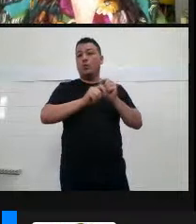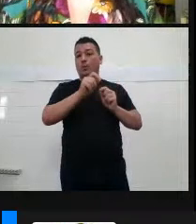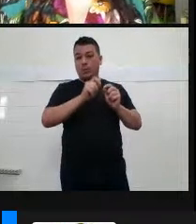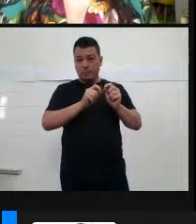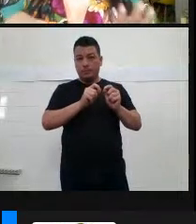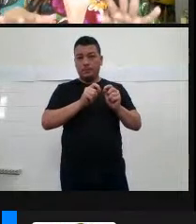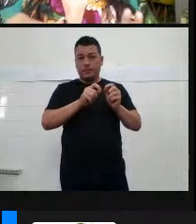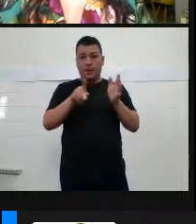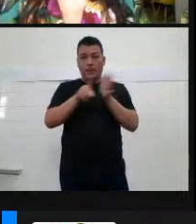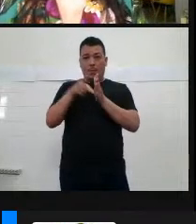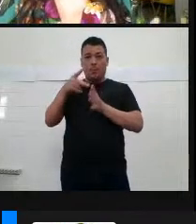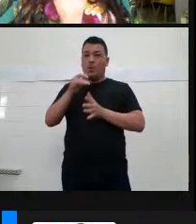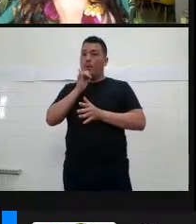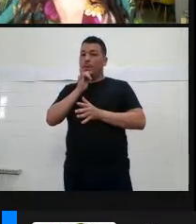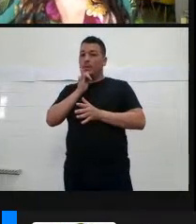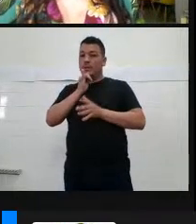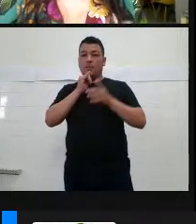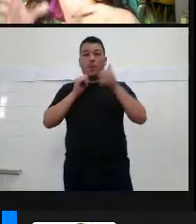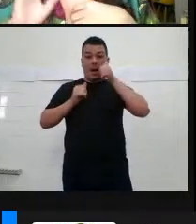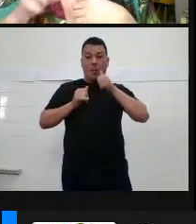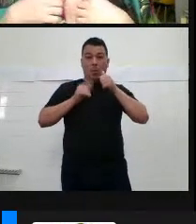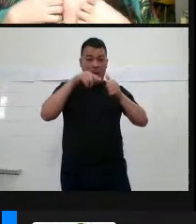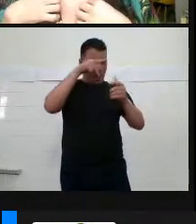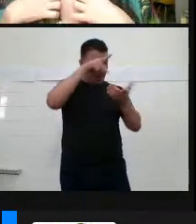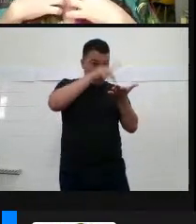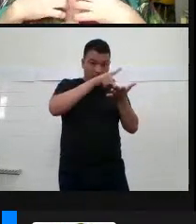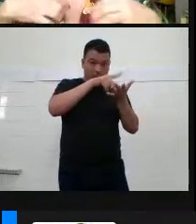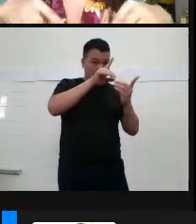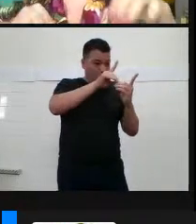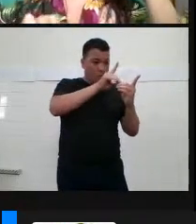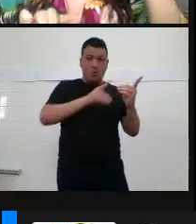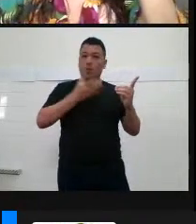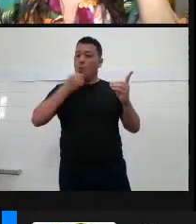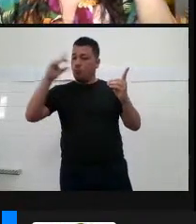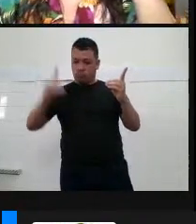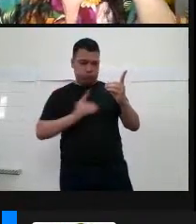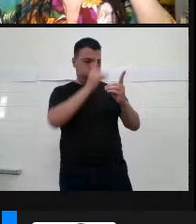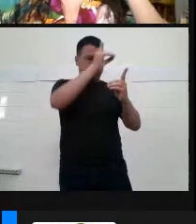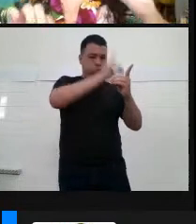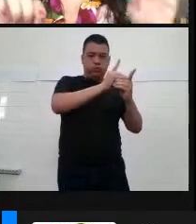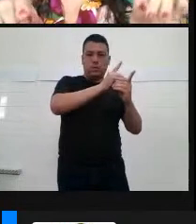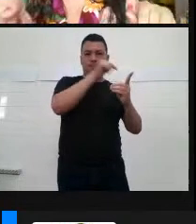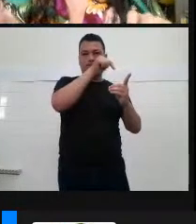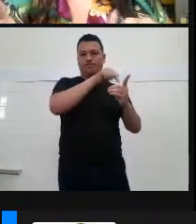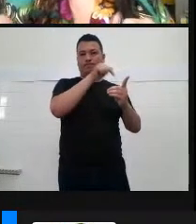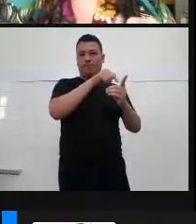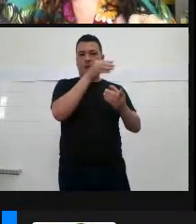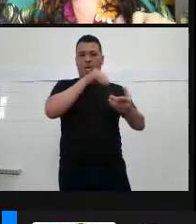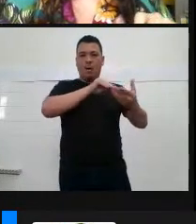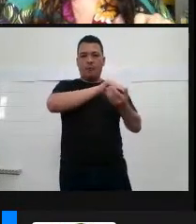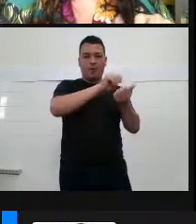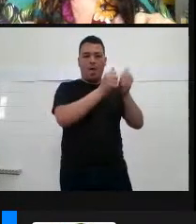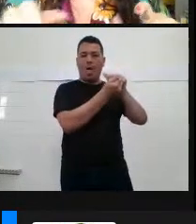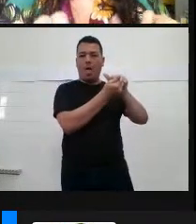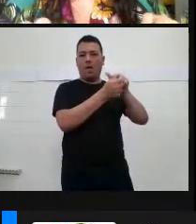da anatomia masculina. Então, aí vocês têm, né, nesse desenho,